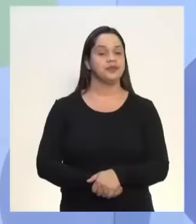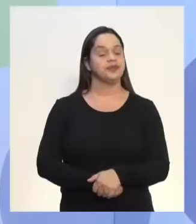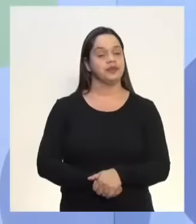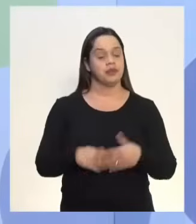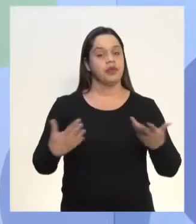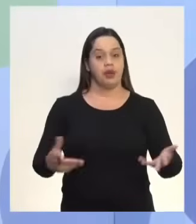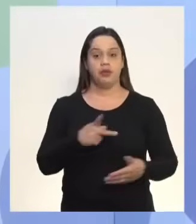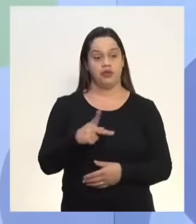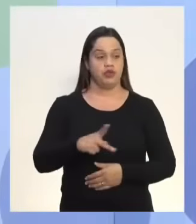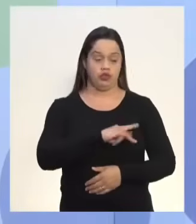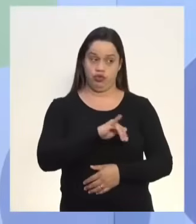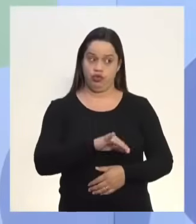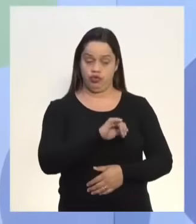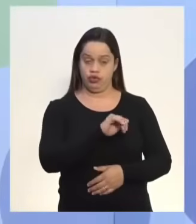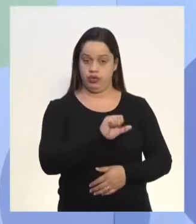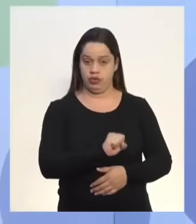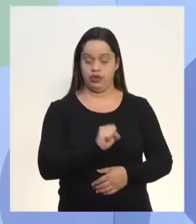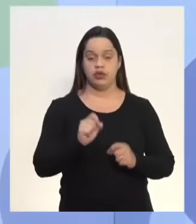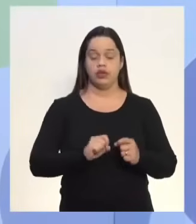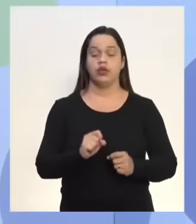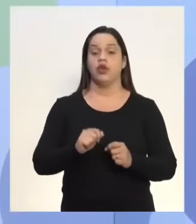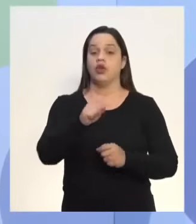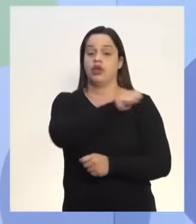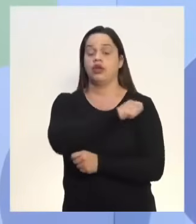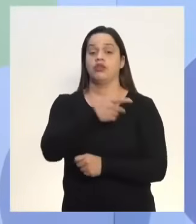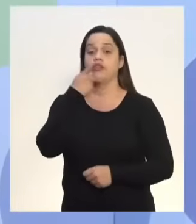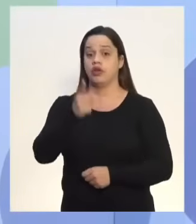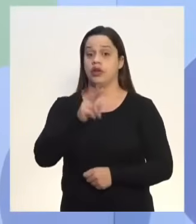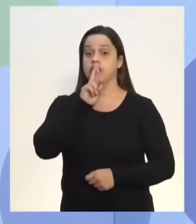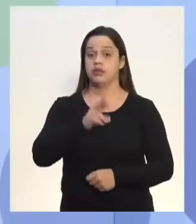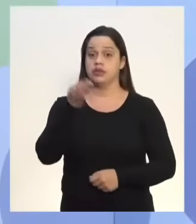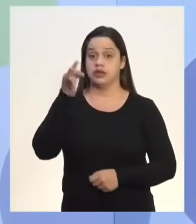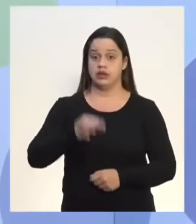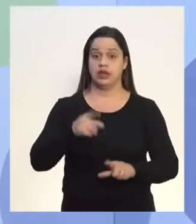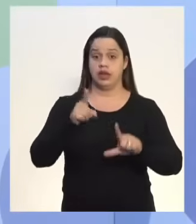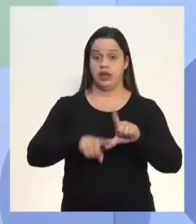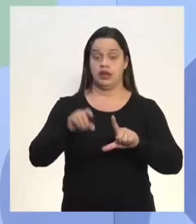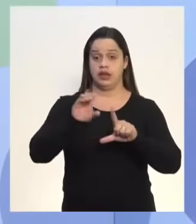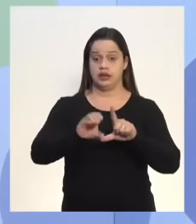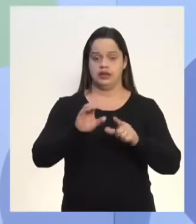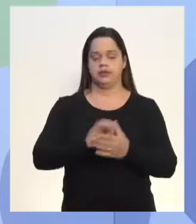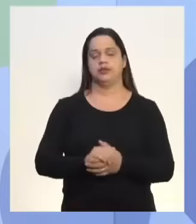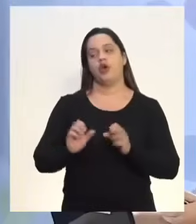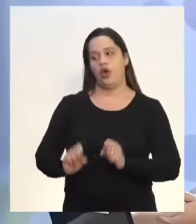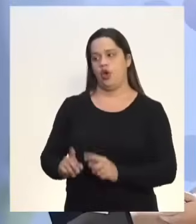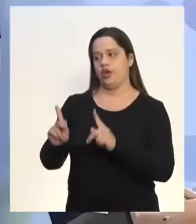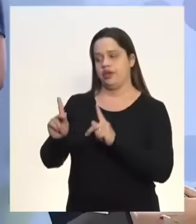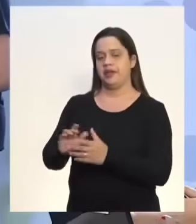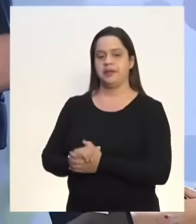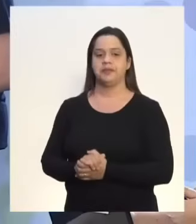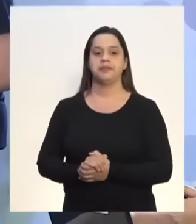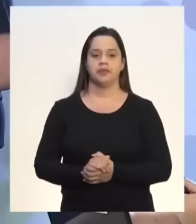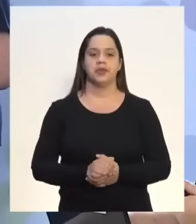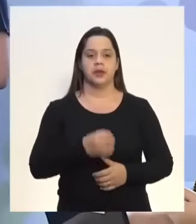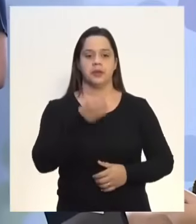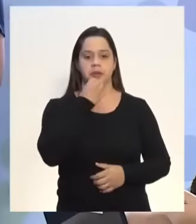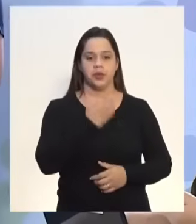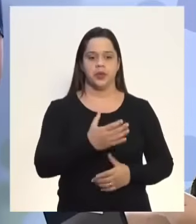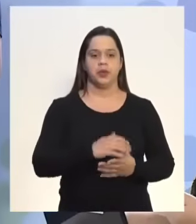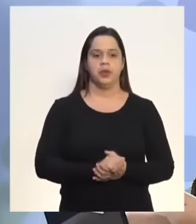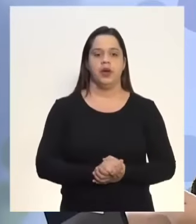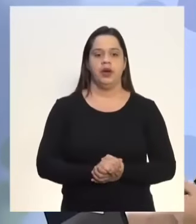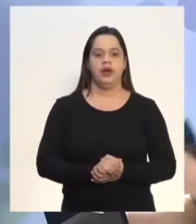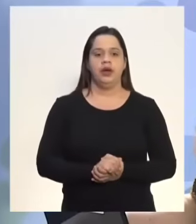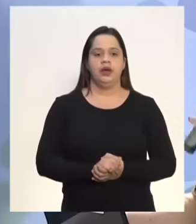Olha, ô Jonas, segundo os alunos, a resposta correta é a alternativa C. Tá bom, boa, né? Vocês colocaram aí como